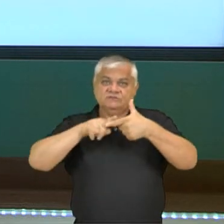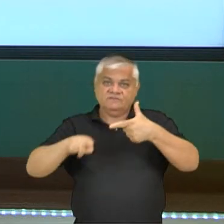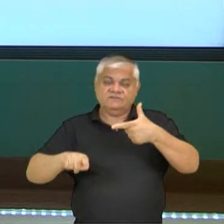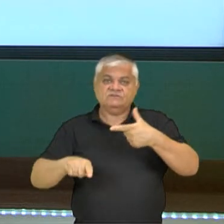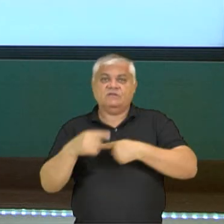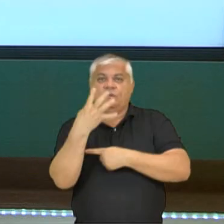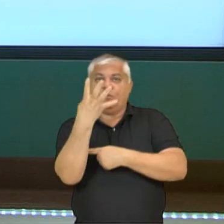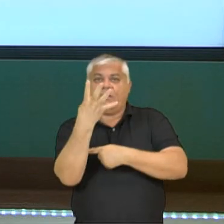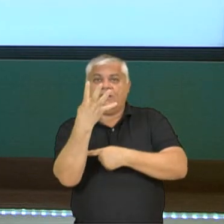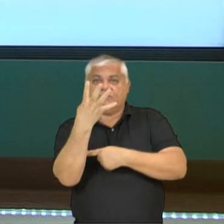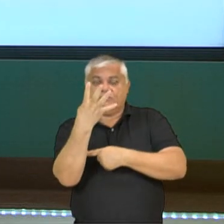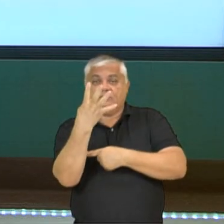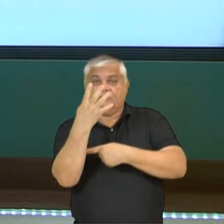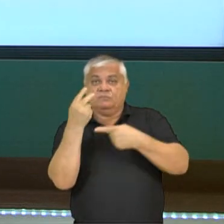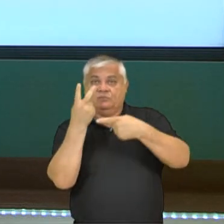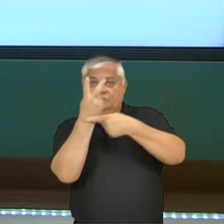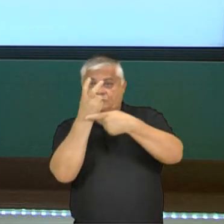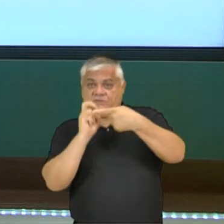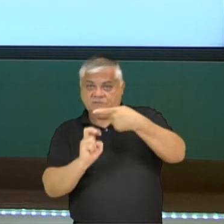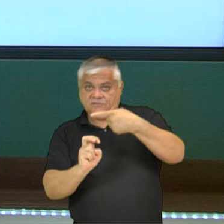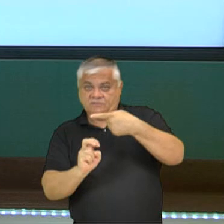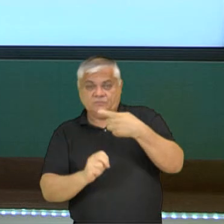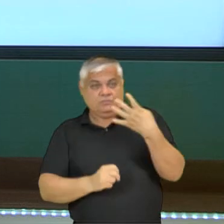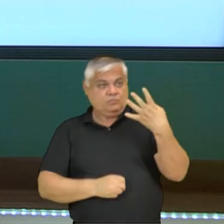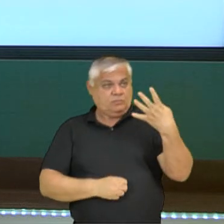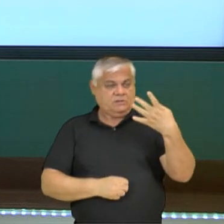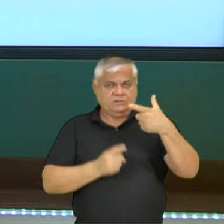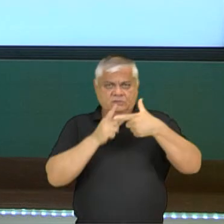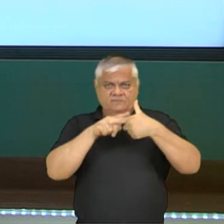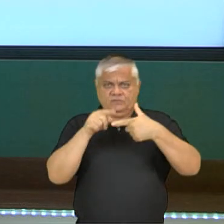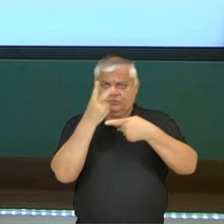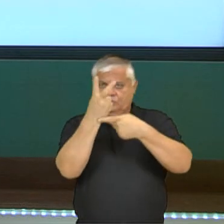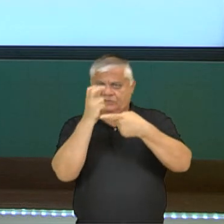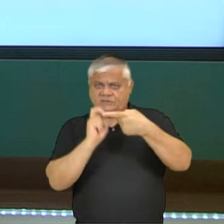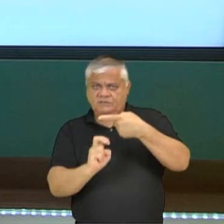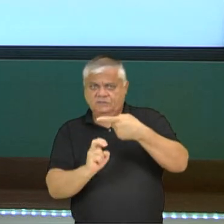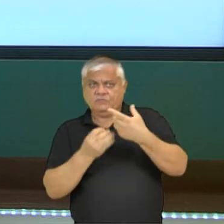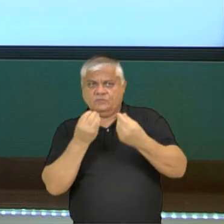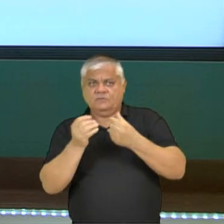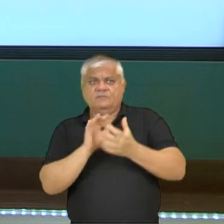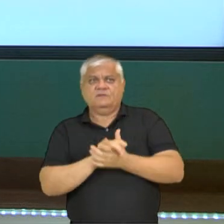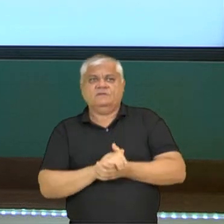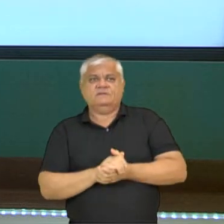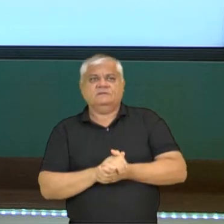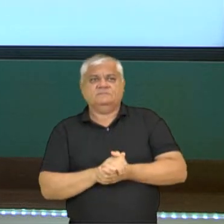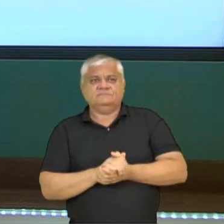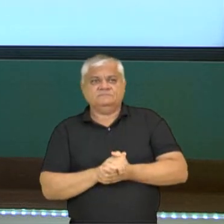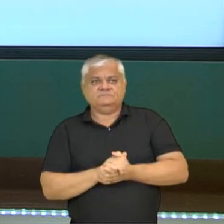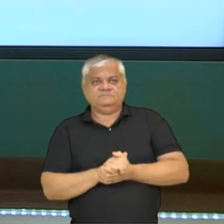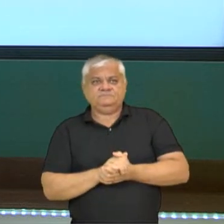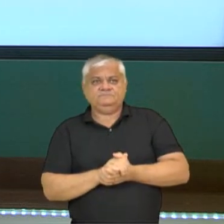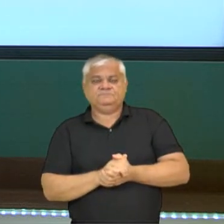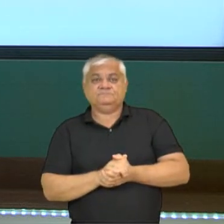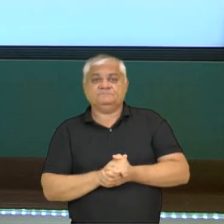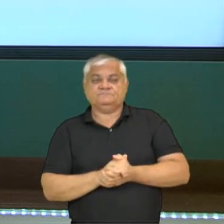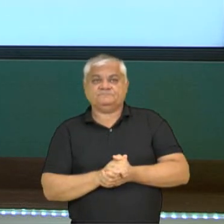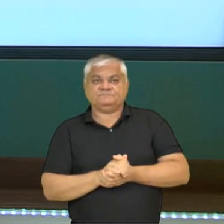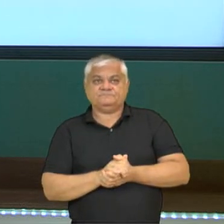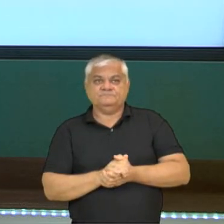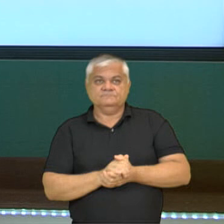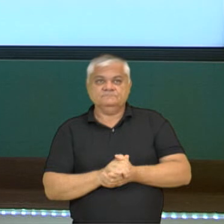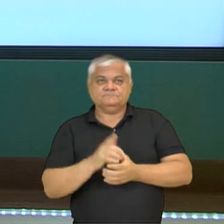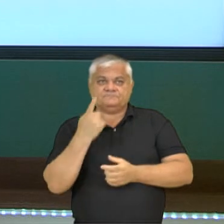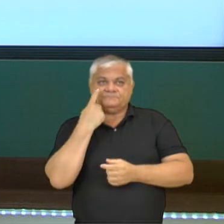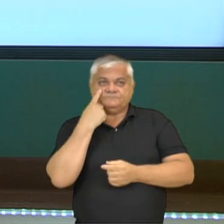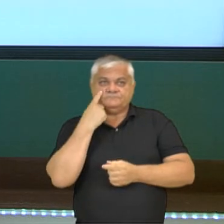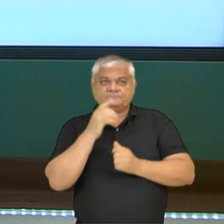4 por 2/5, ok? Como ficaria a divisão? Bom, a divisão,